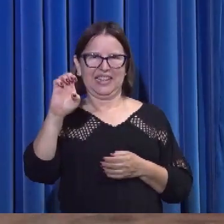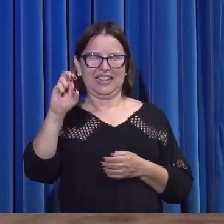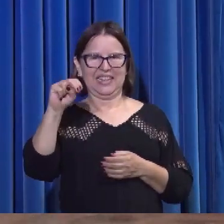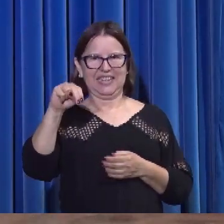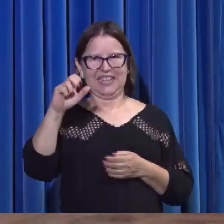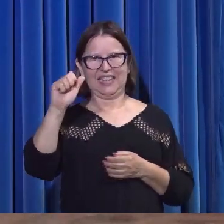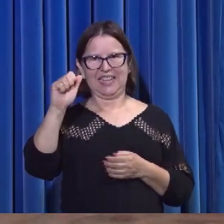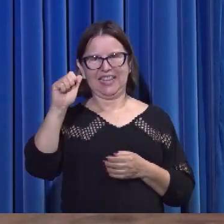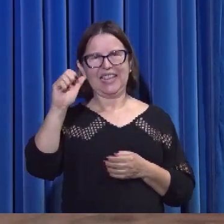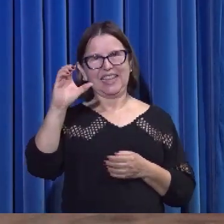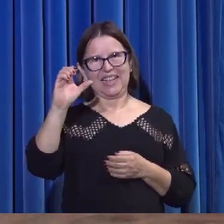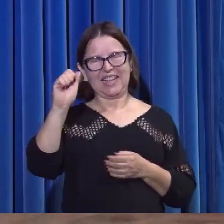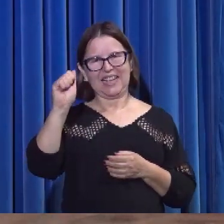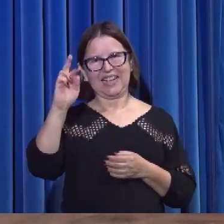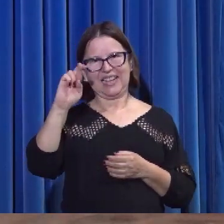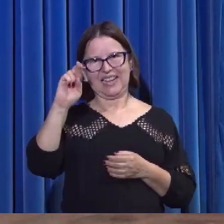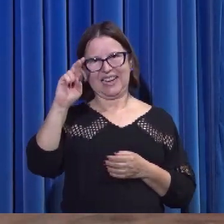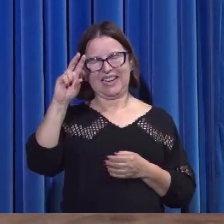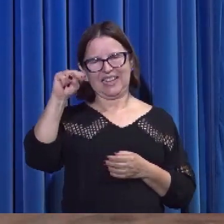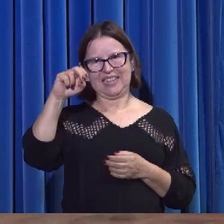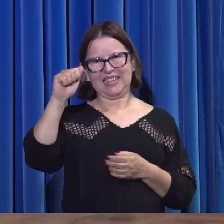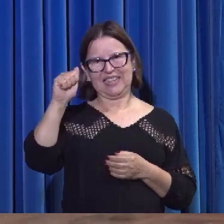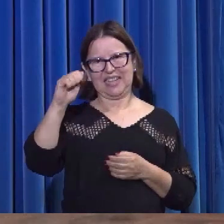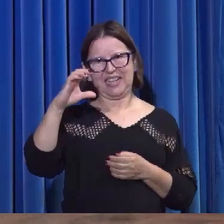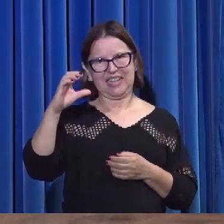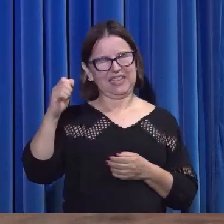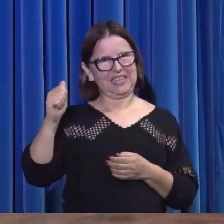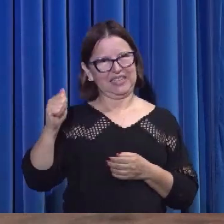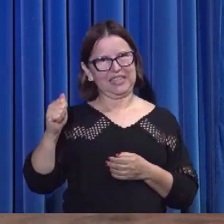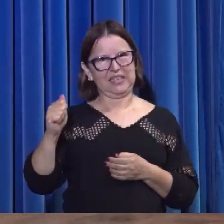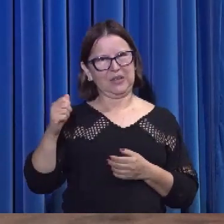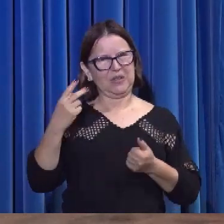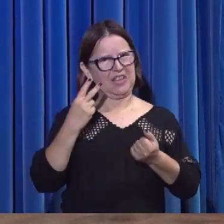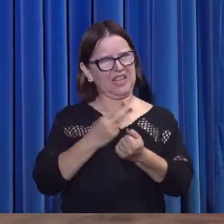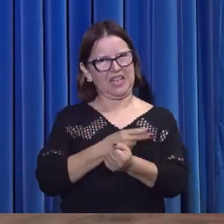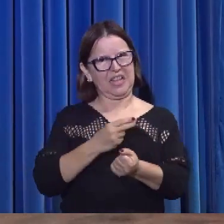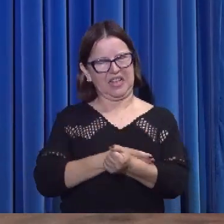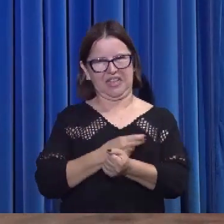Então, só que o mundo está piorando em vez de melhorar.